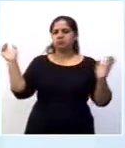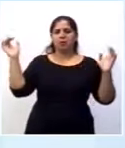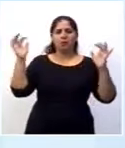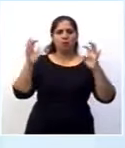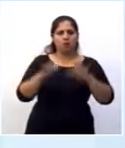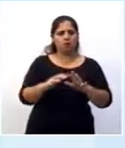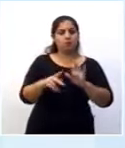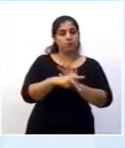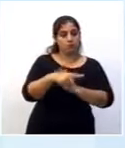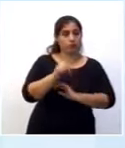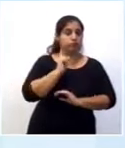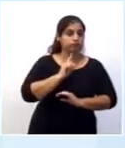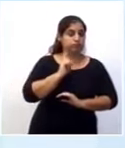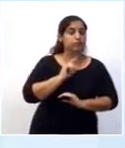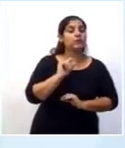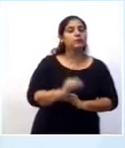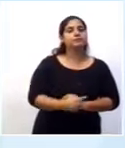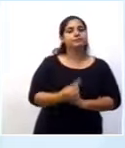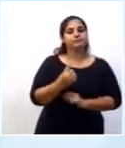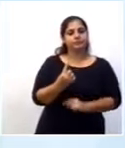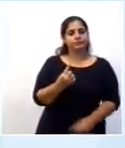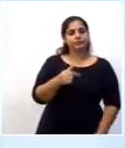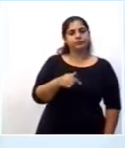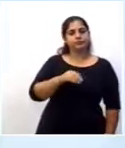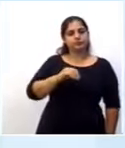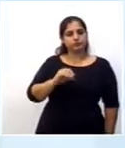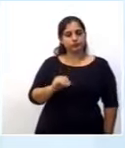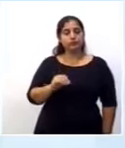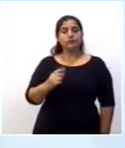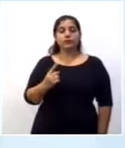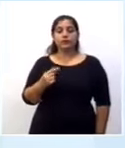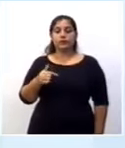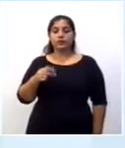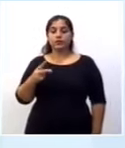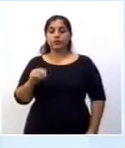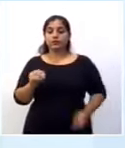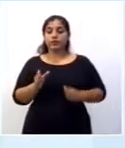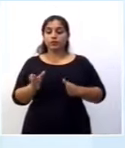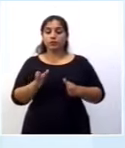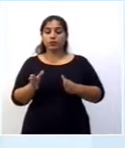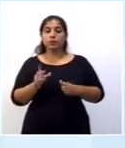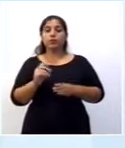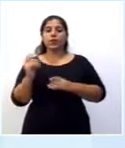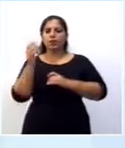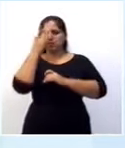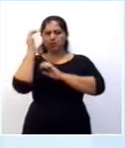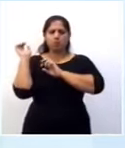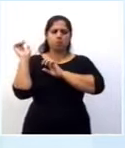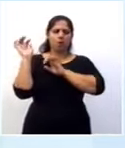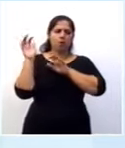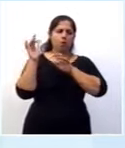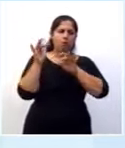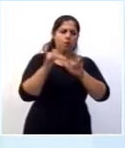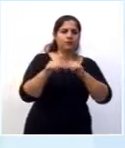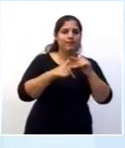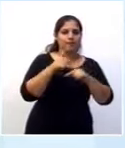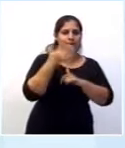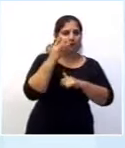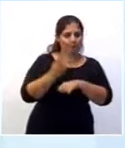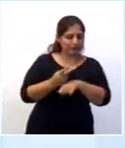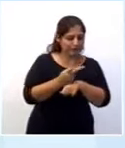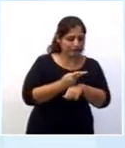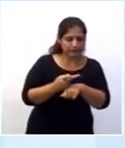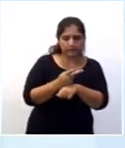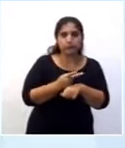entre outros. Entre 1700 e 1720, chegaram milhares de pessoas para o trabalho nas minas, sendo que